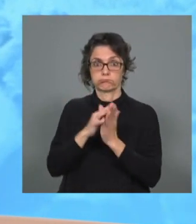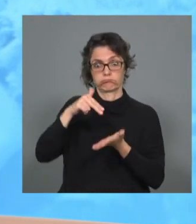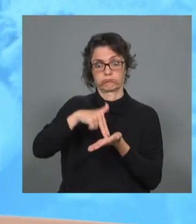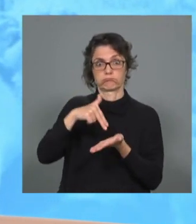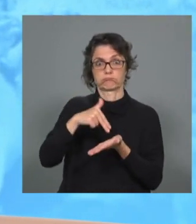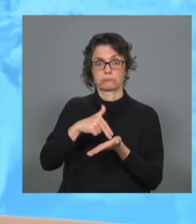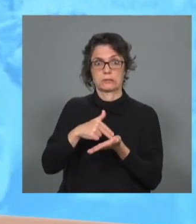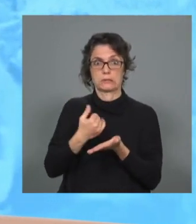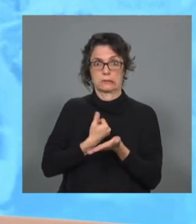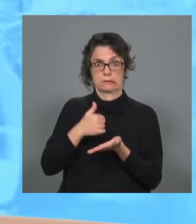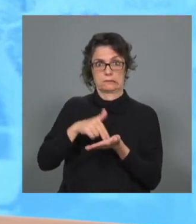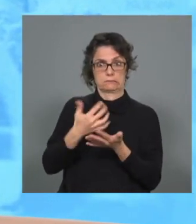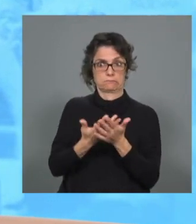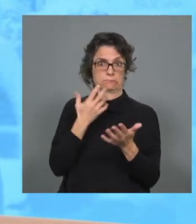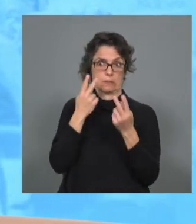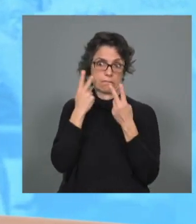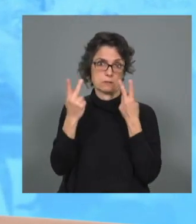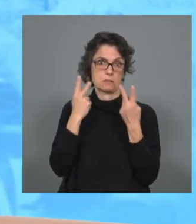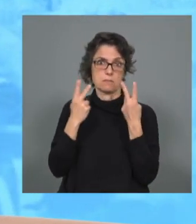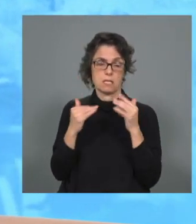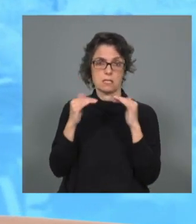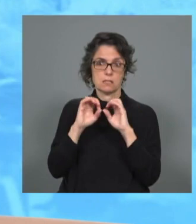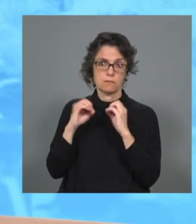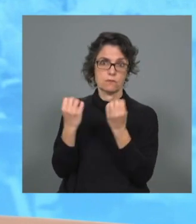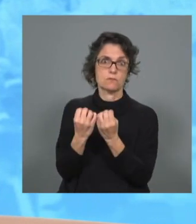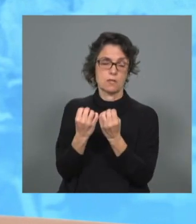social, visibilidade também.